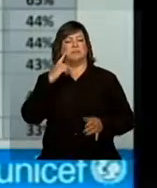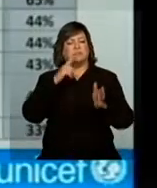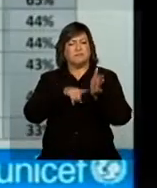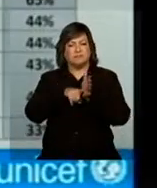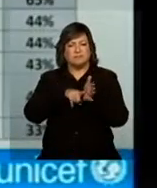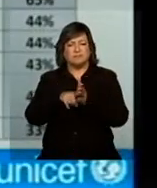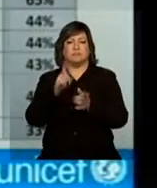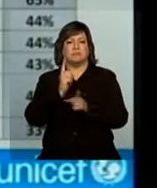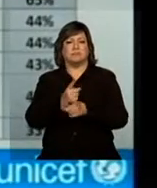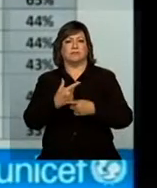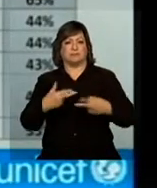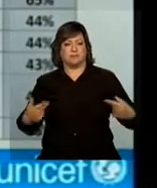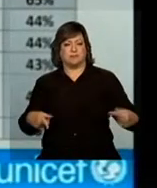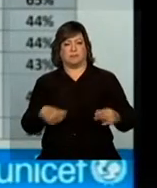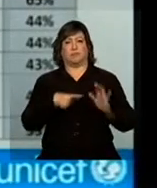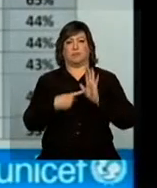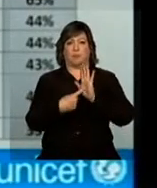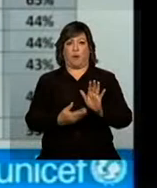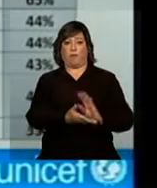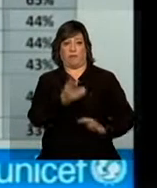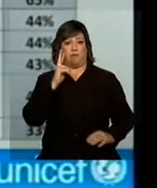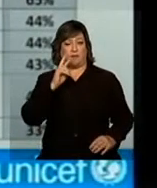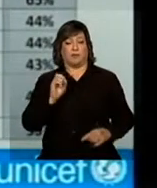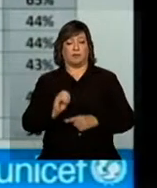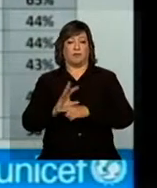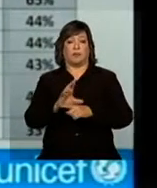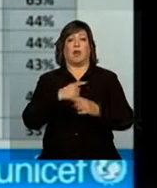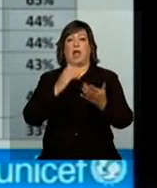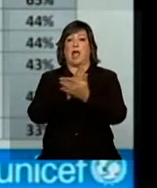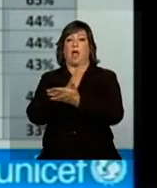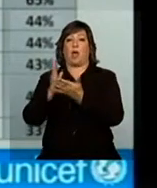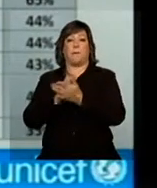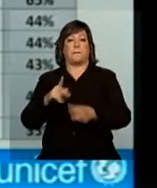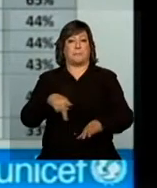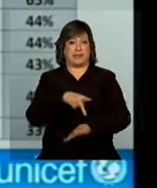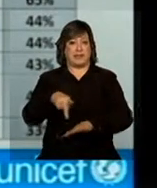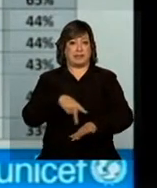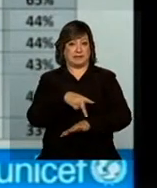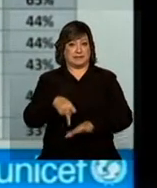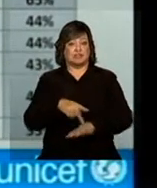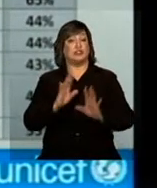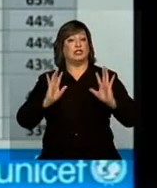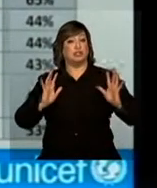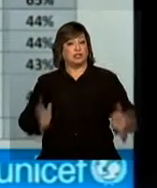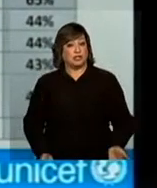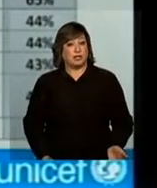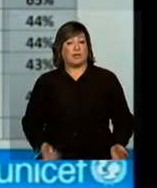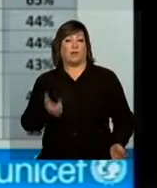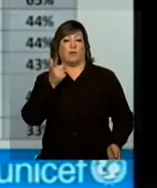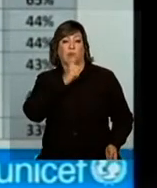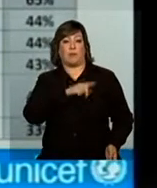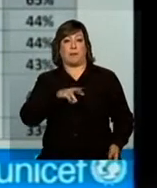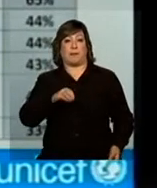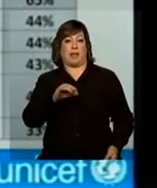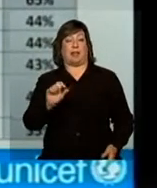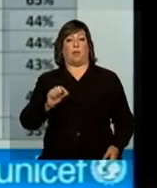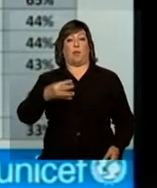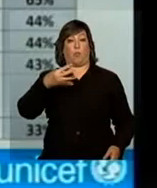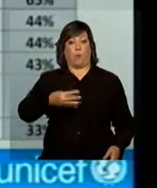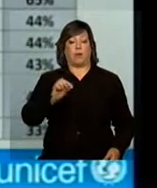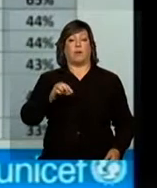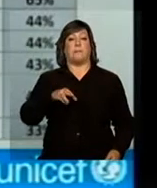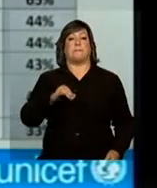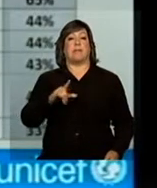é uma coisa interessante, vocês podem ver alguns países que já atingiram a meta 4